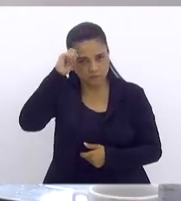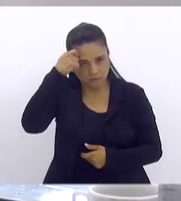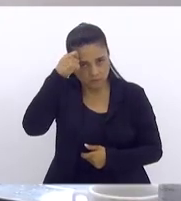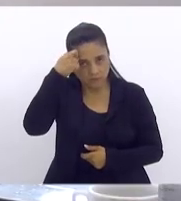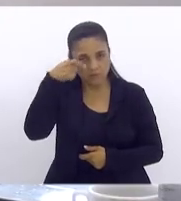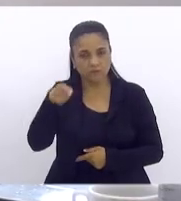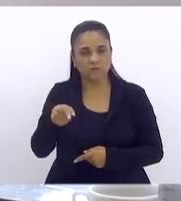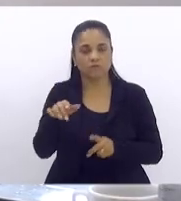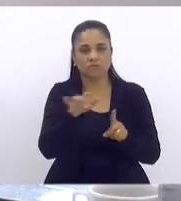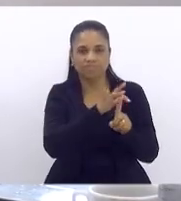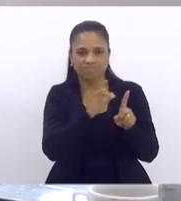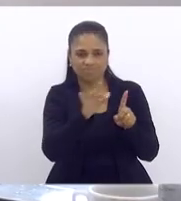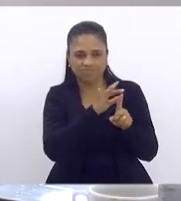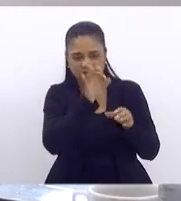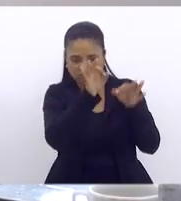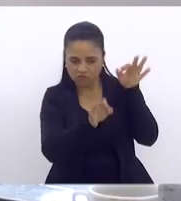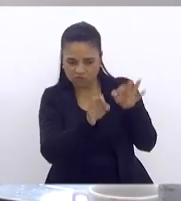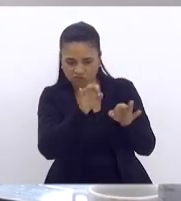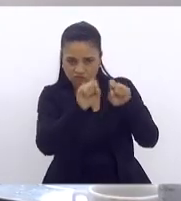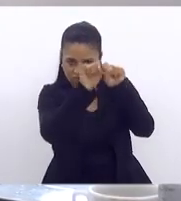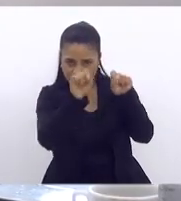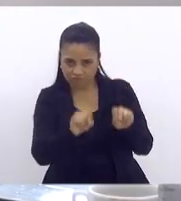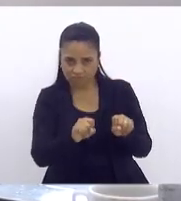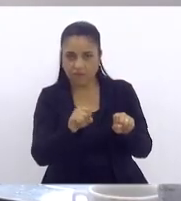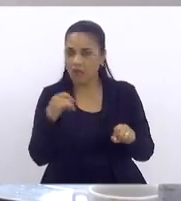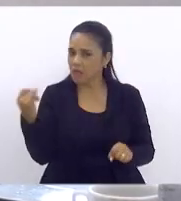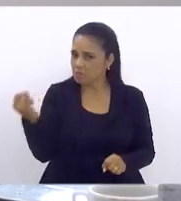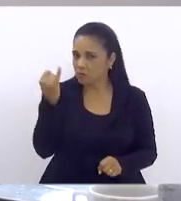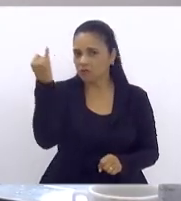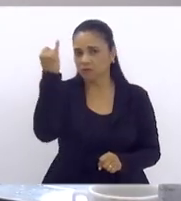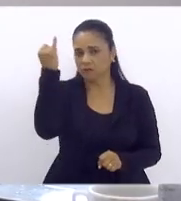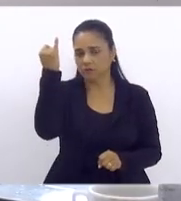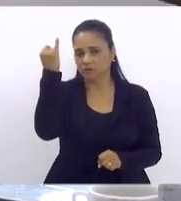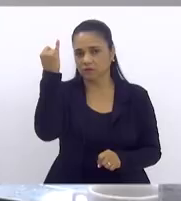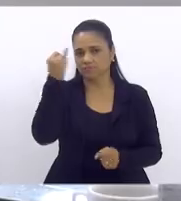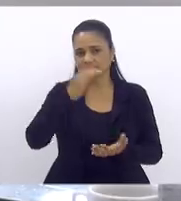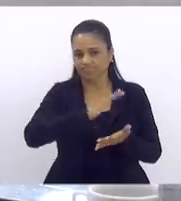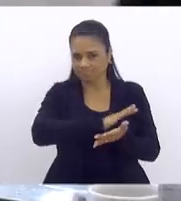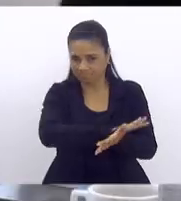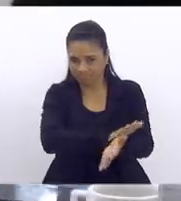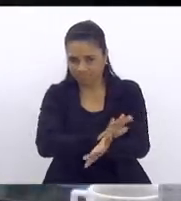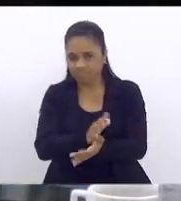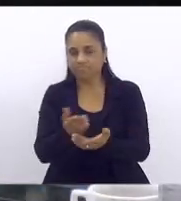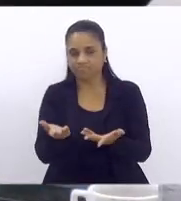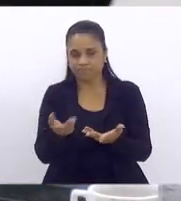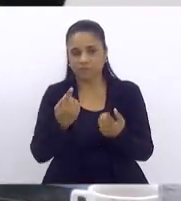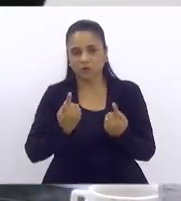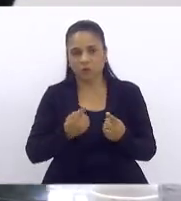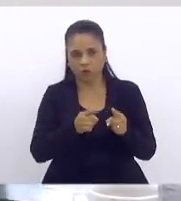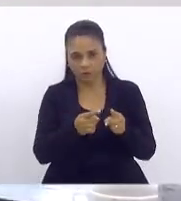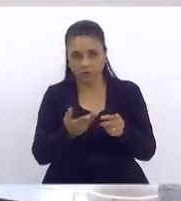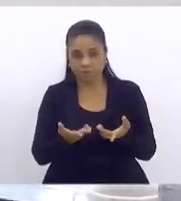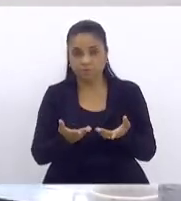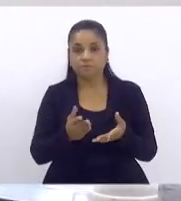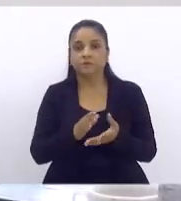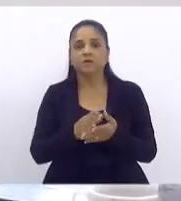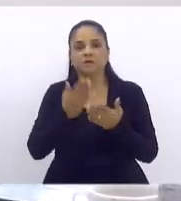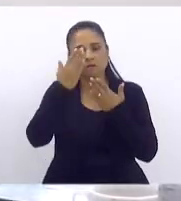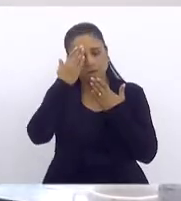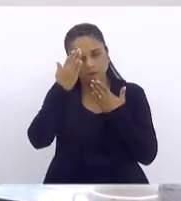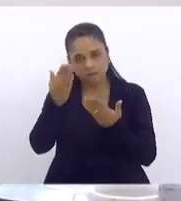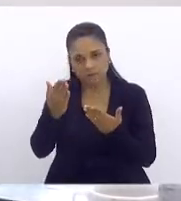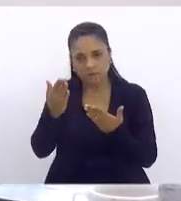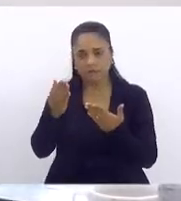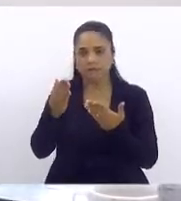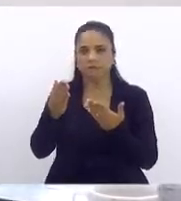um sistema de justiça racista, é muito importante. Então, queria parabenizar e agradecer a Vossa Excelência